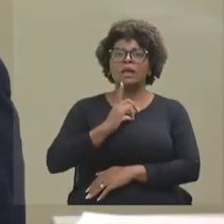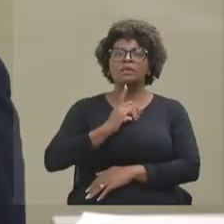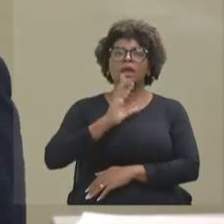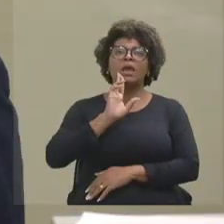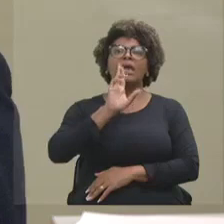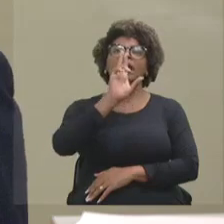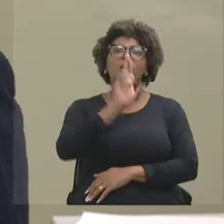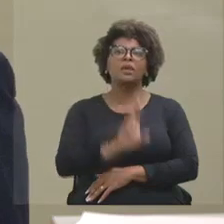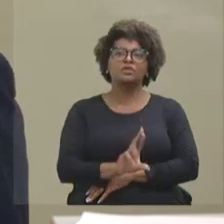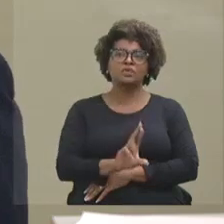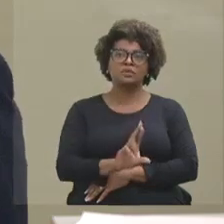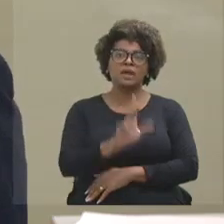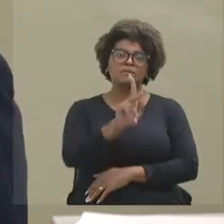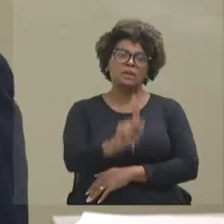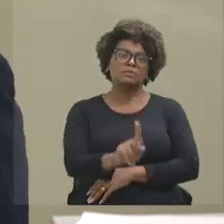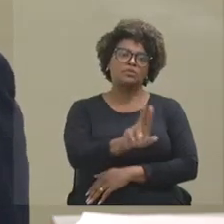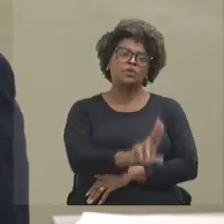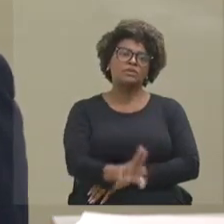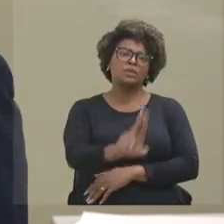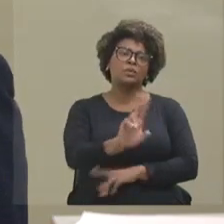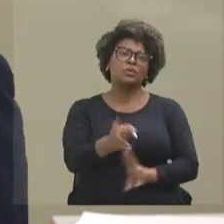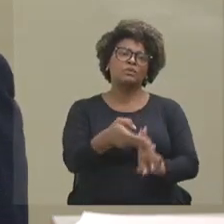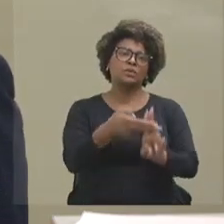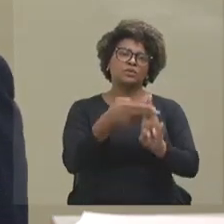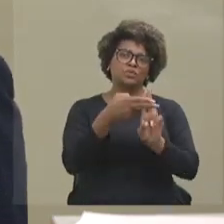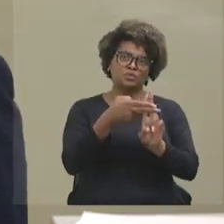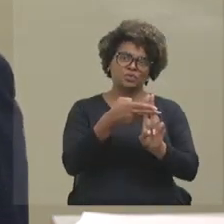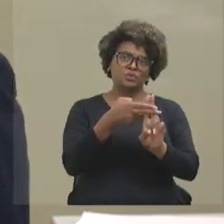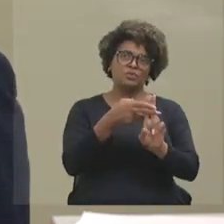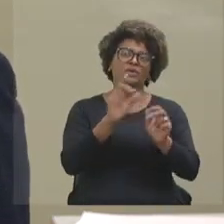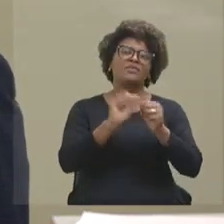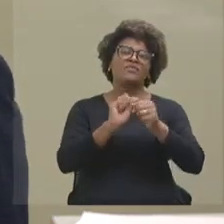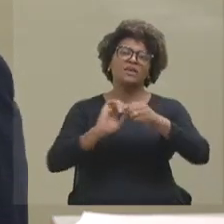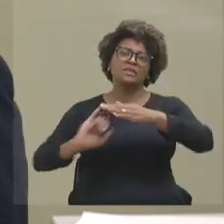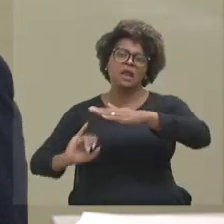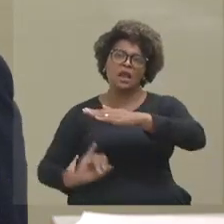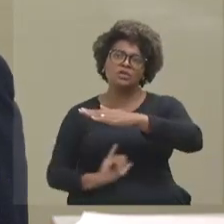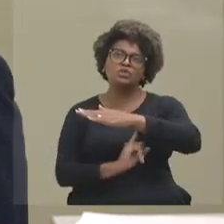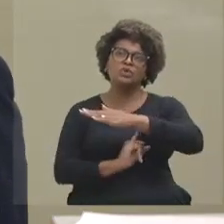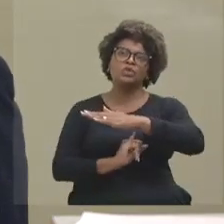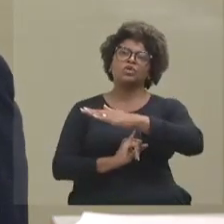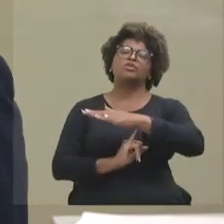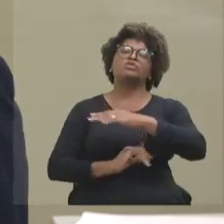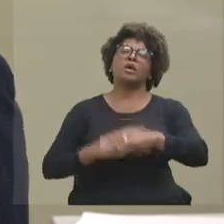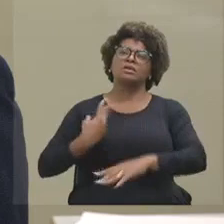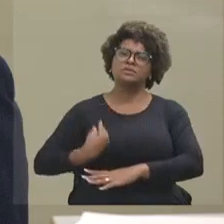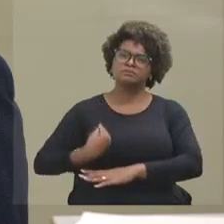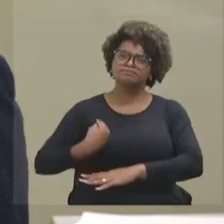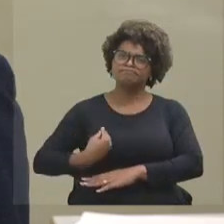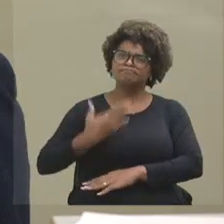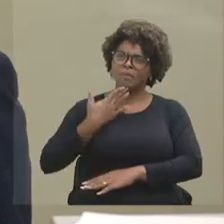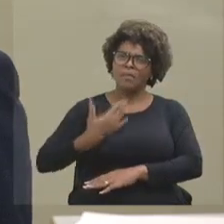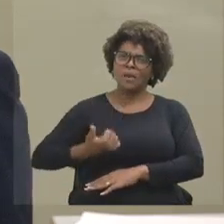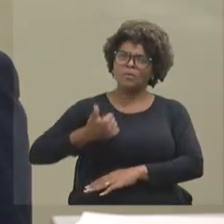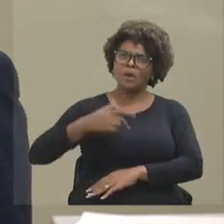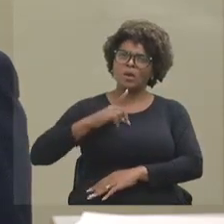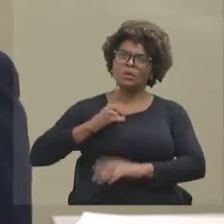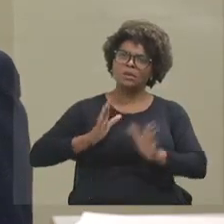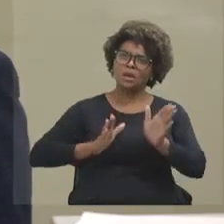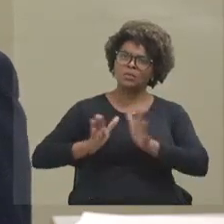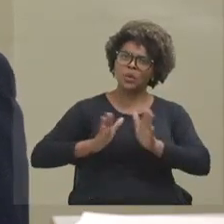os usuários do SUS fazer com que as instituições funcionam melhor para que as pessoas tenham acesso nos momentos